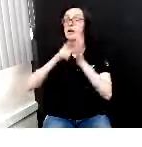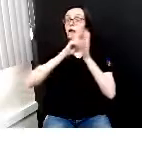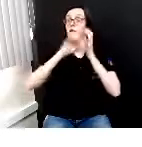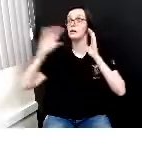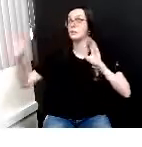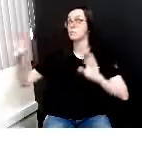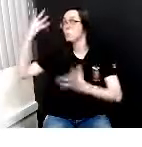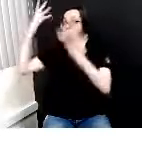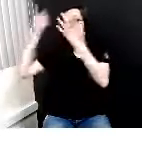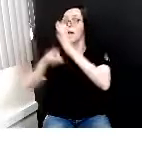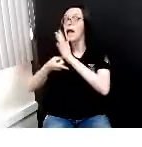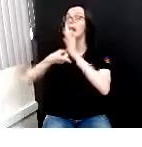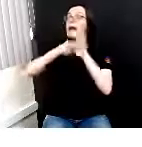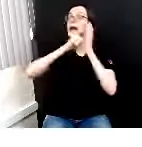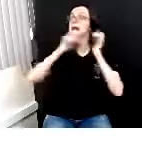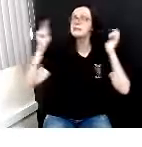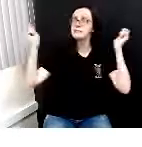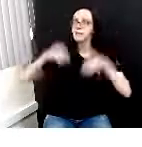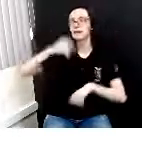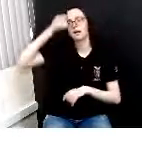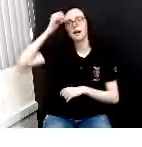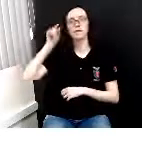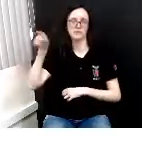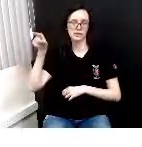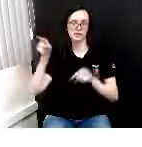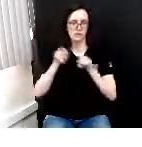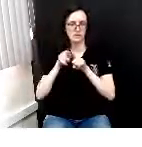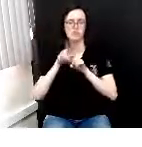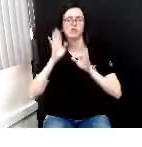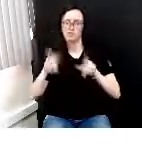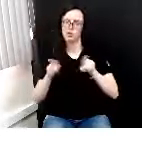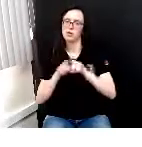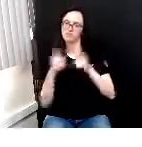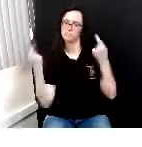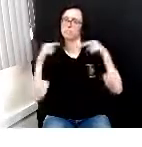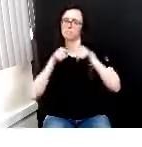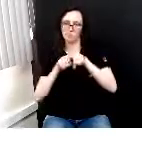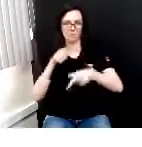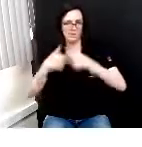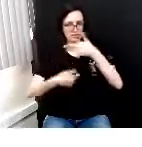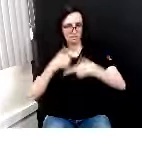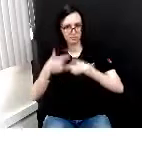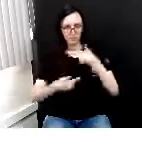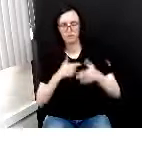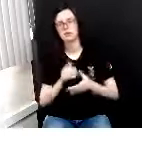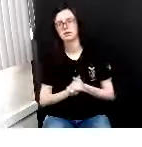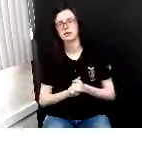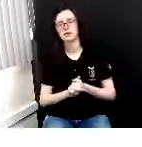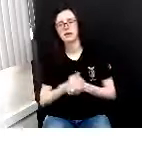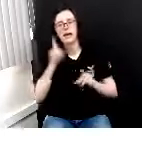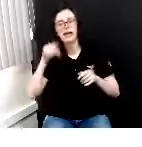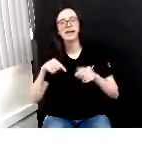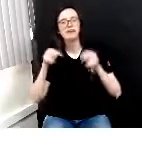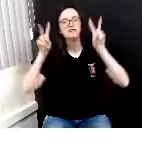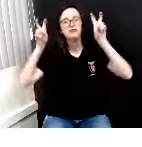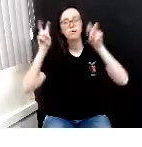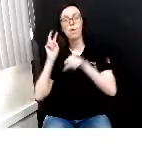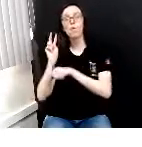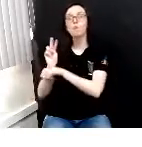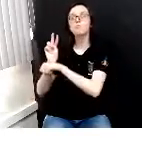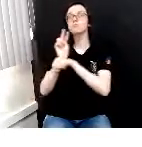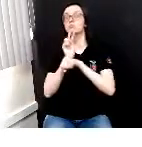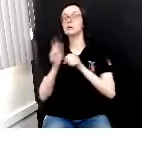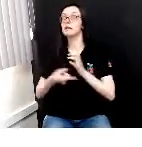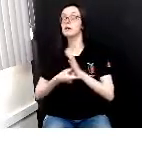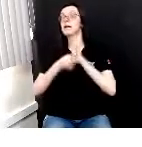essas possibilidades da ocorrência dessas epidemias, que é o caso nas questões preventivas, então.